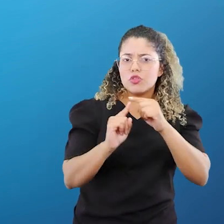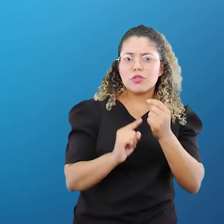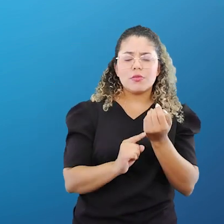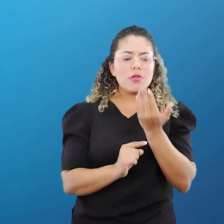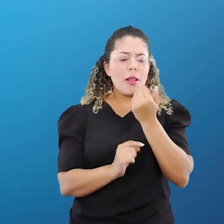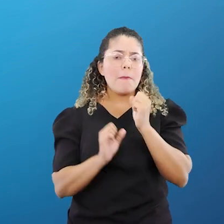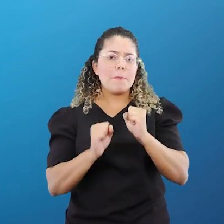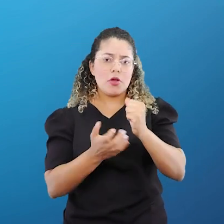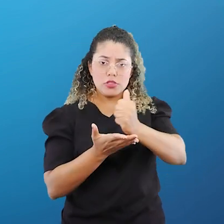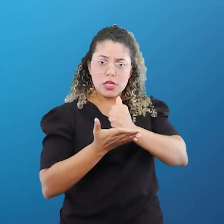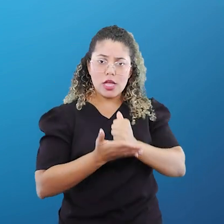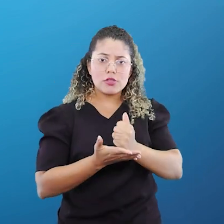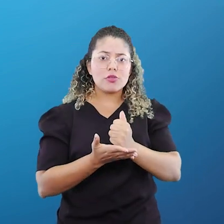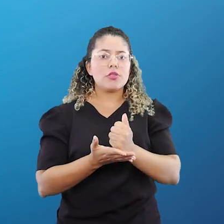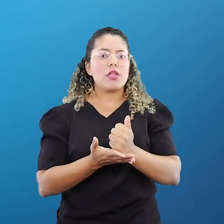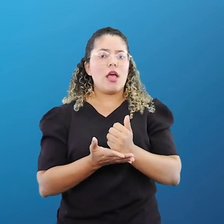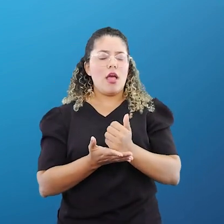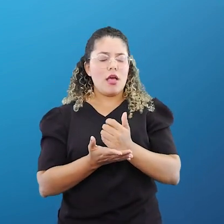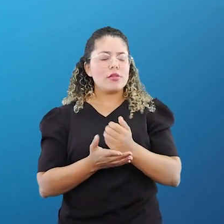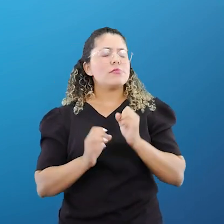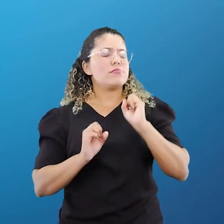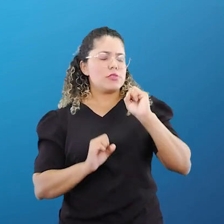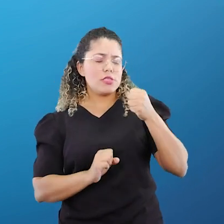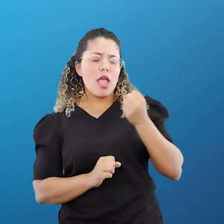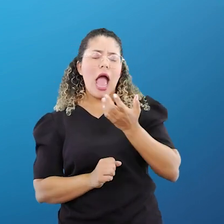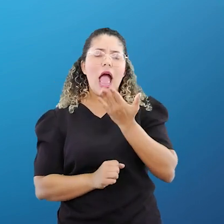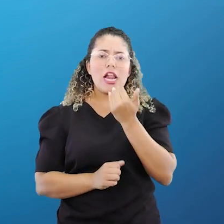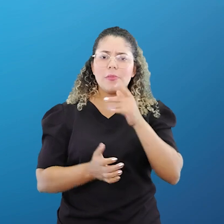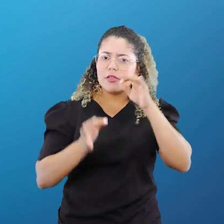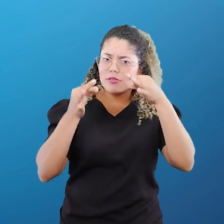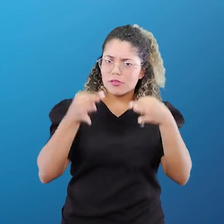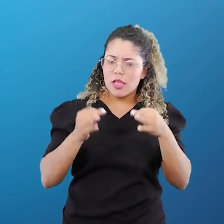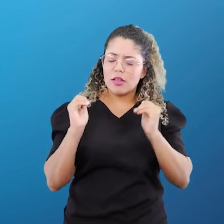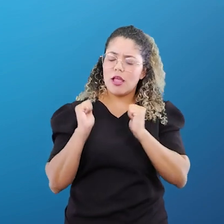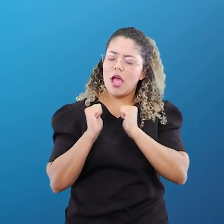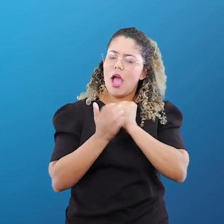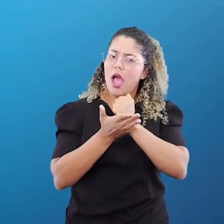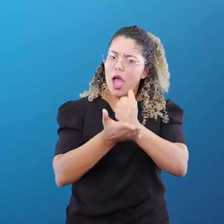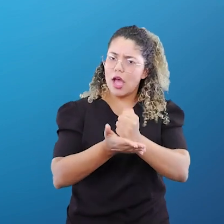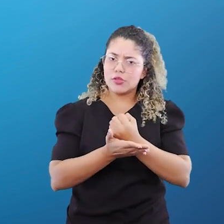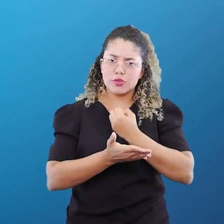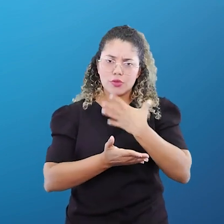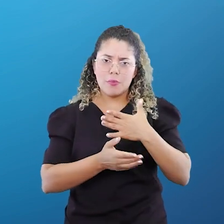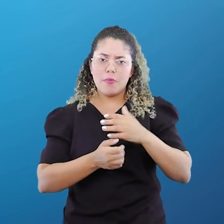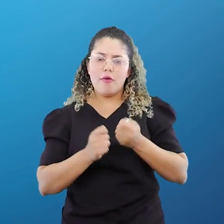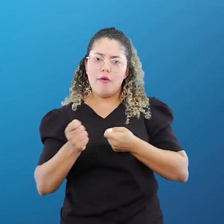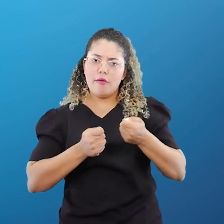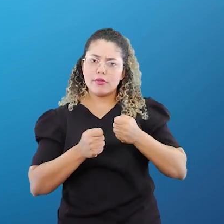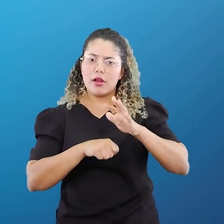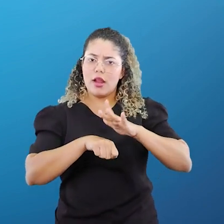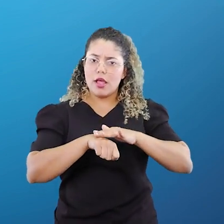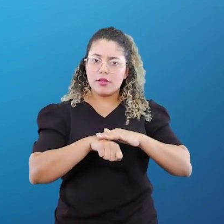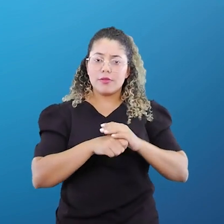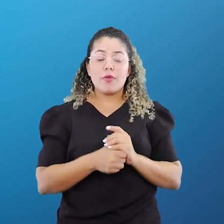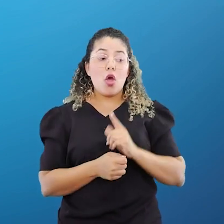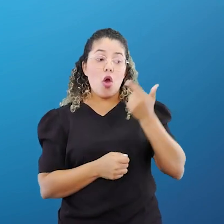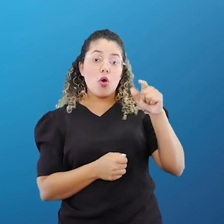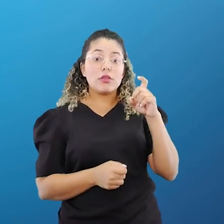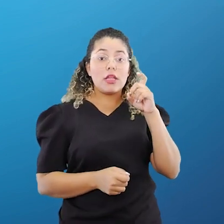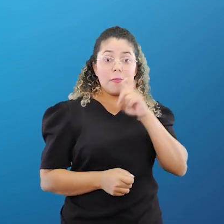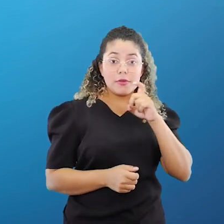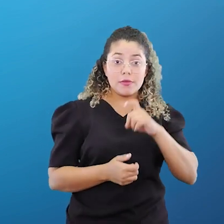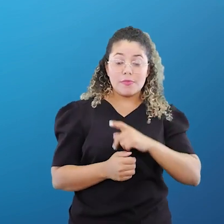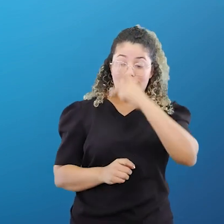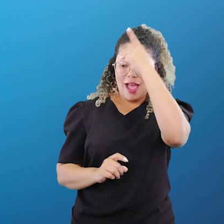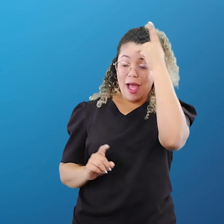no tratamento da doença. Sim, a alimentação adequada junto com a medicação é um tratamento para a doença. Mais um mito: o